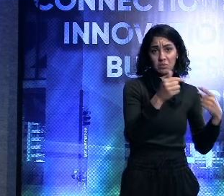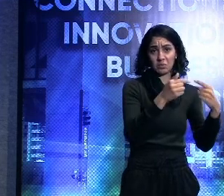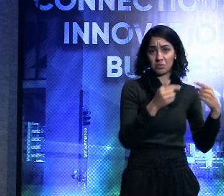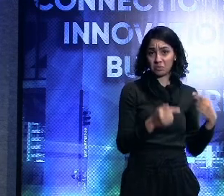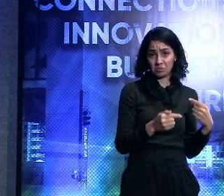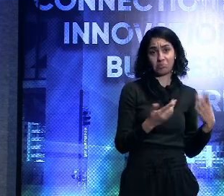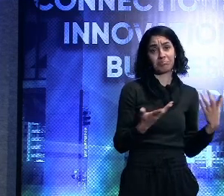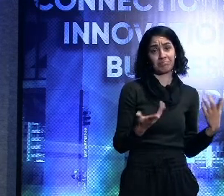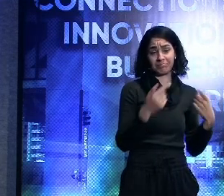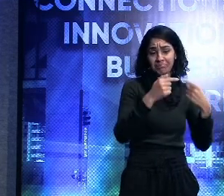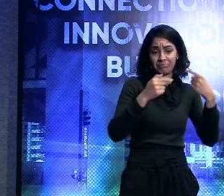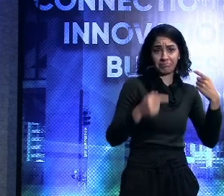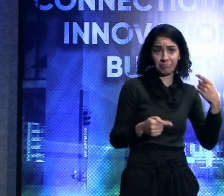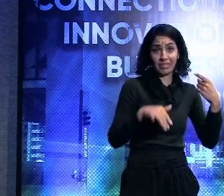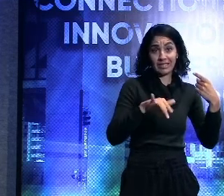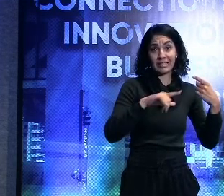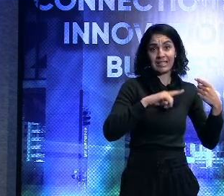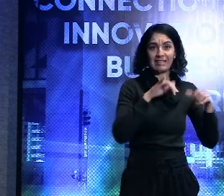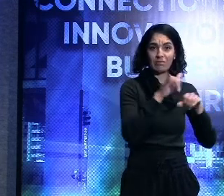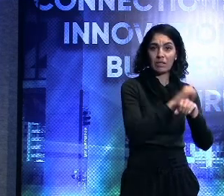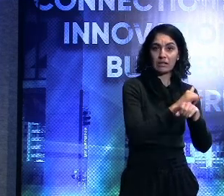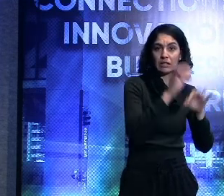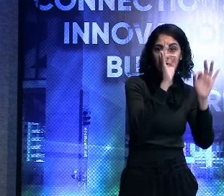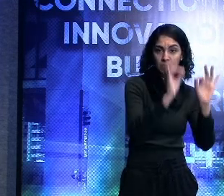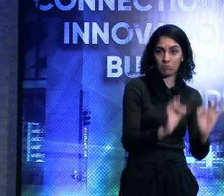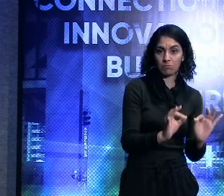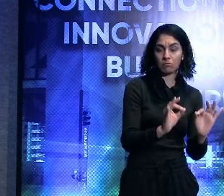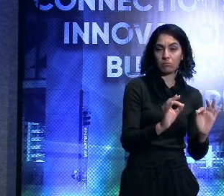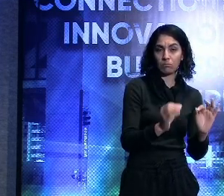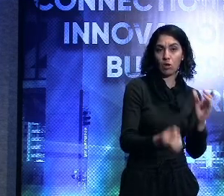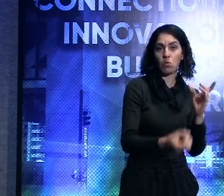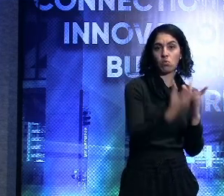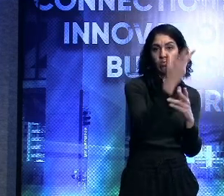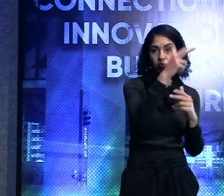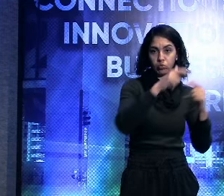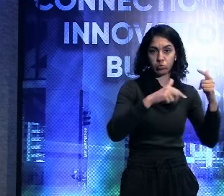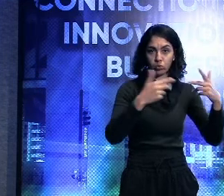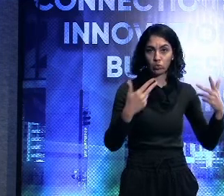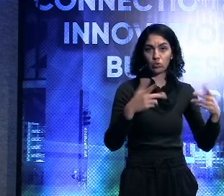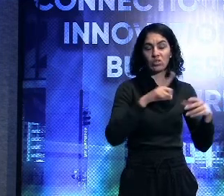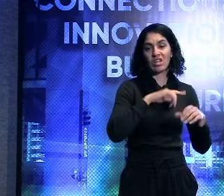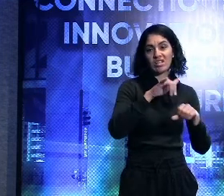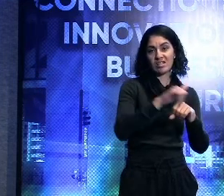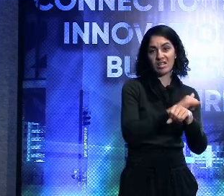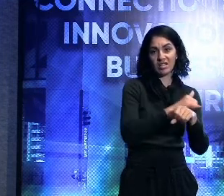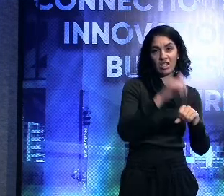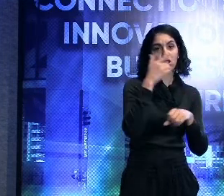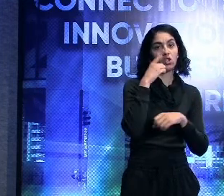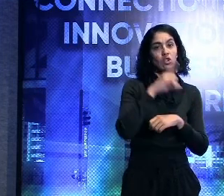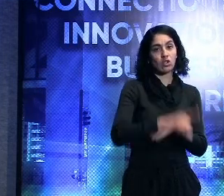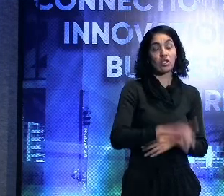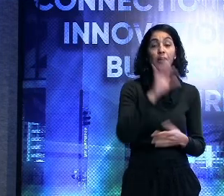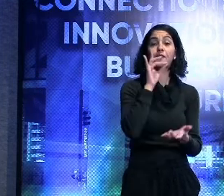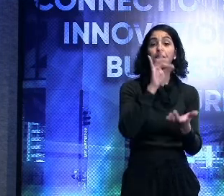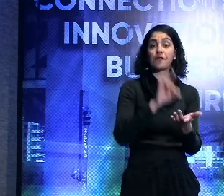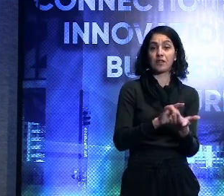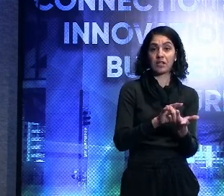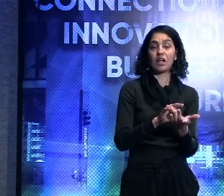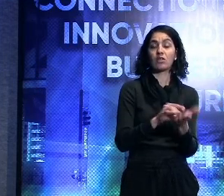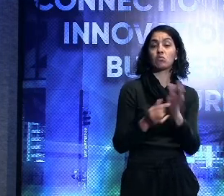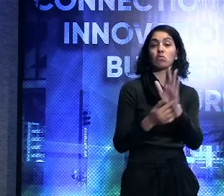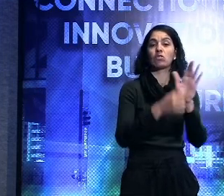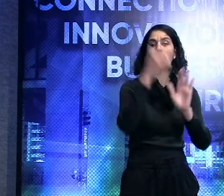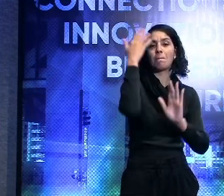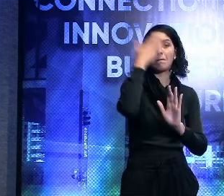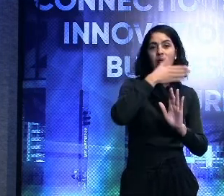a gente tem uma estratégia bem definida, construções de produto baseado na estratégia, a gente consegue, de fato, validar produtos, criar